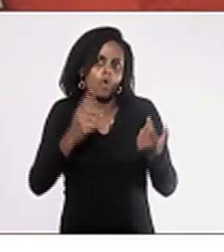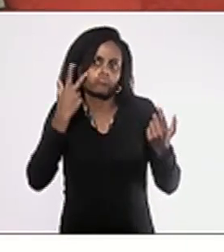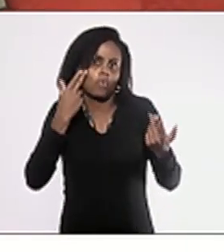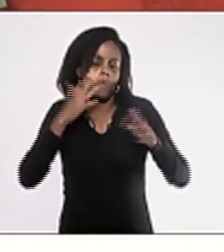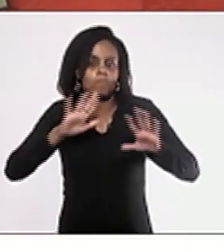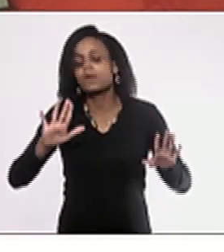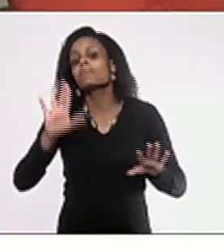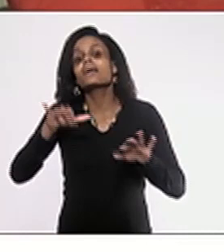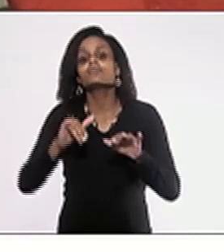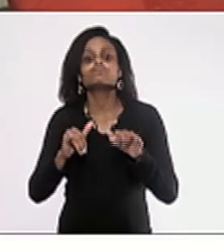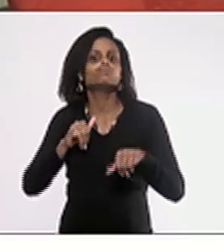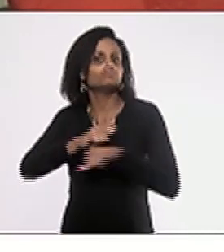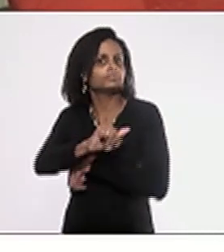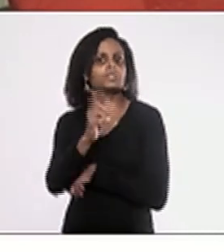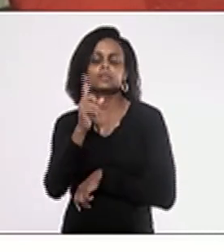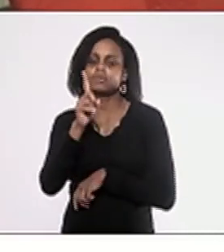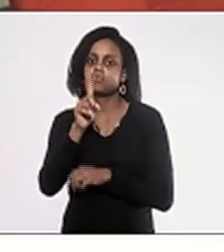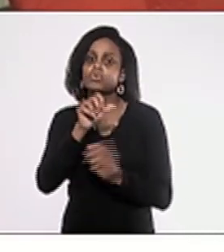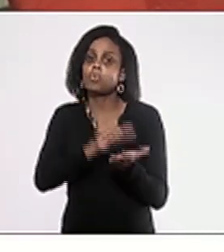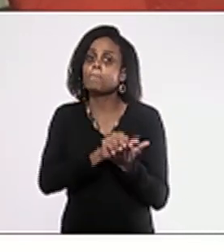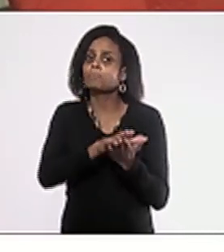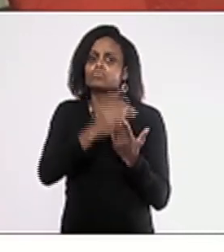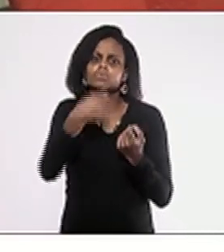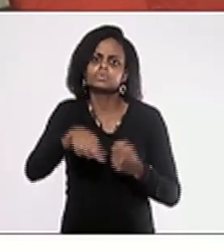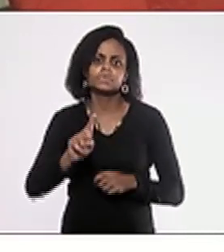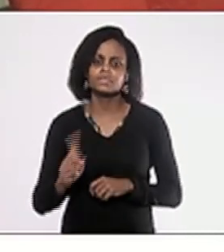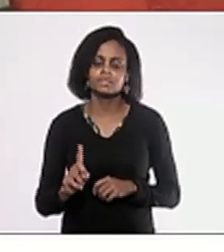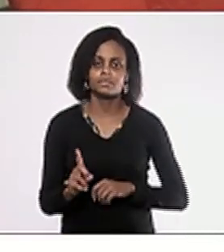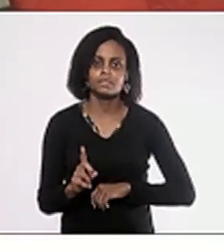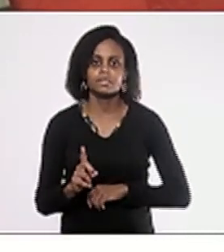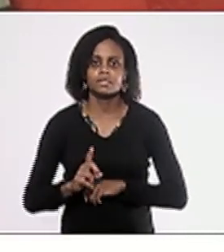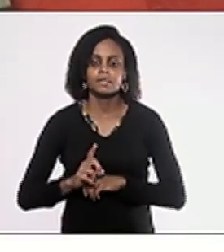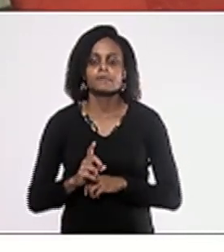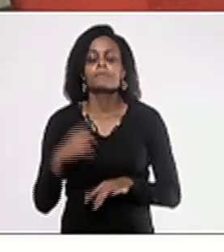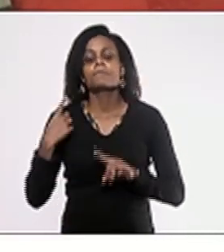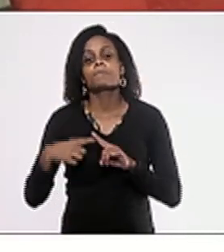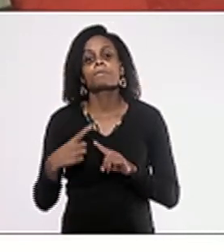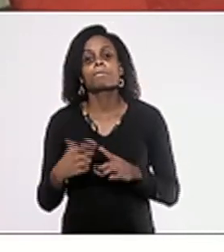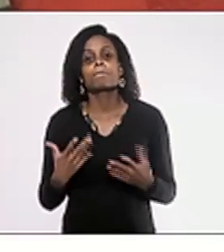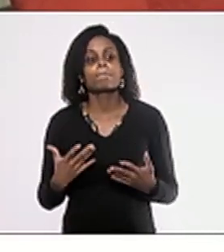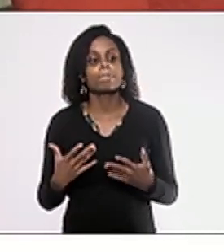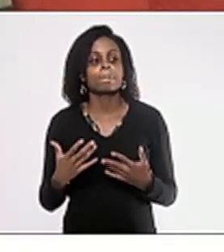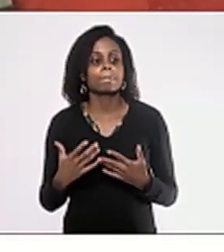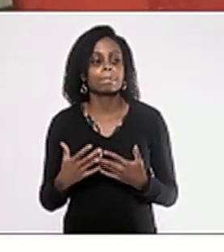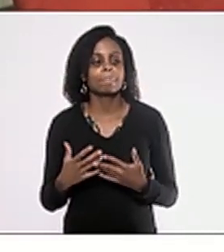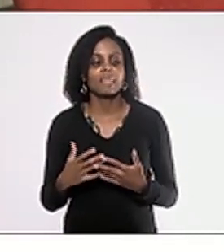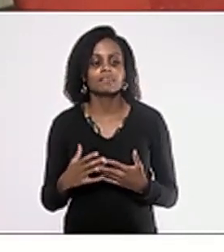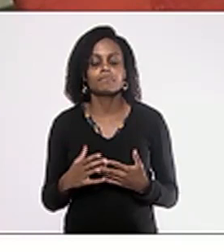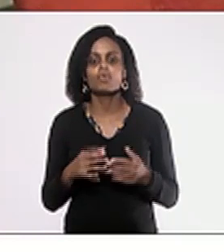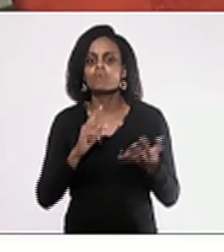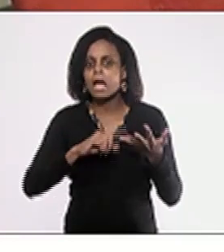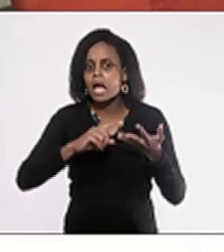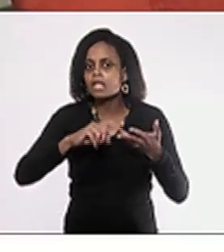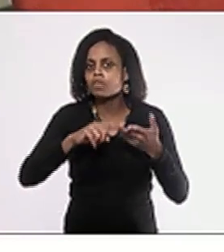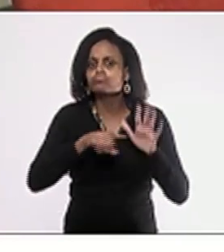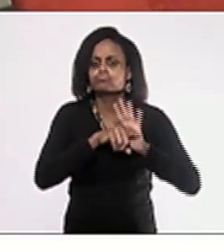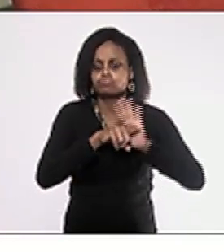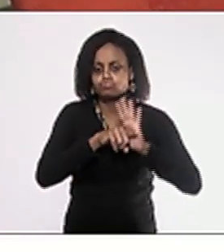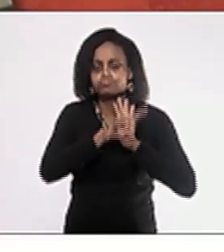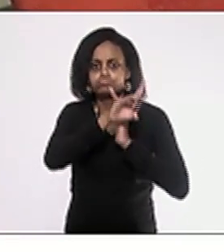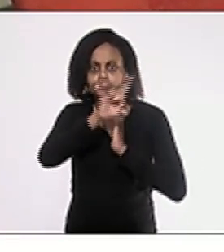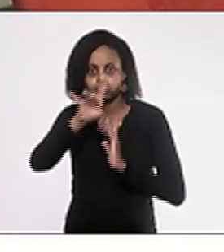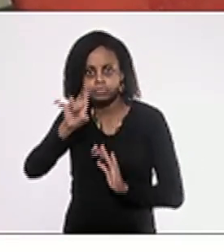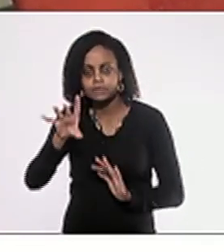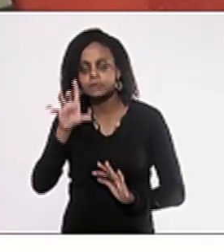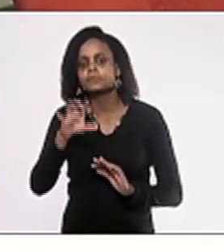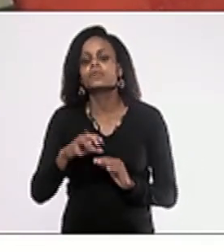fraude. O cliente não é multado por esse motivo. Então, os casos são tratados e analisados